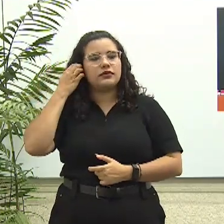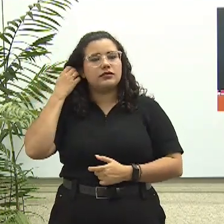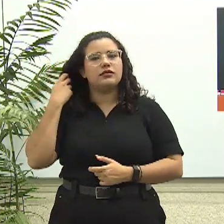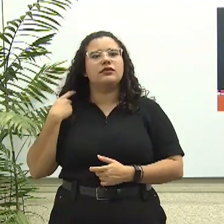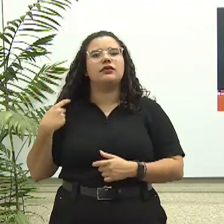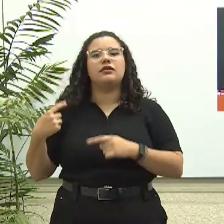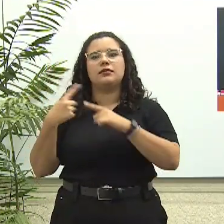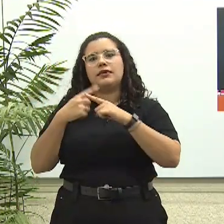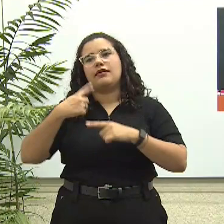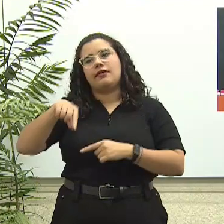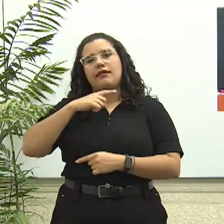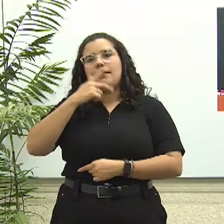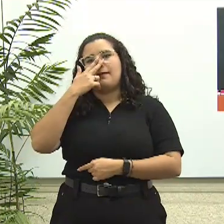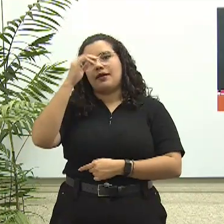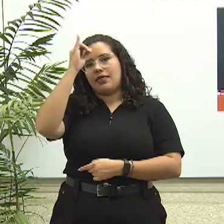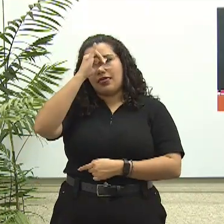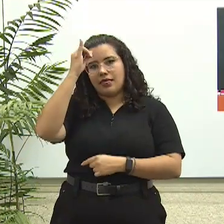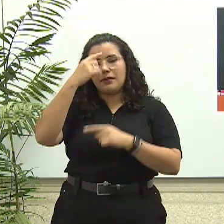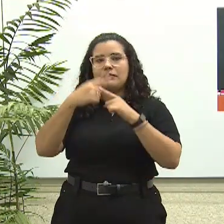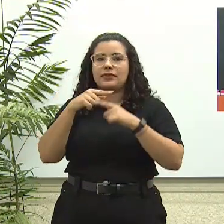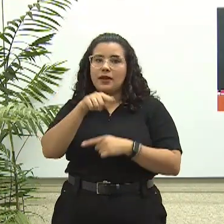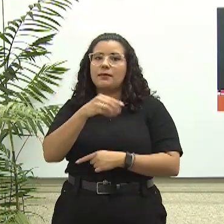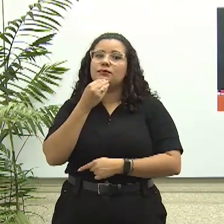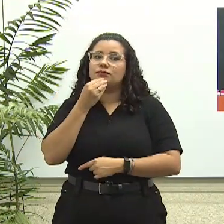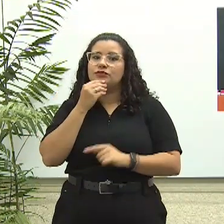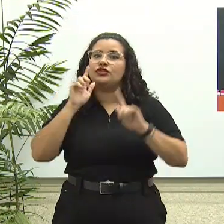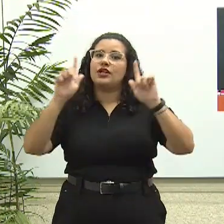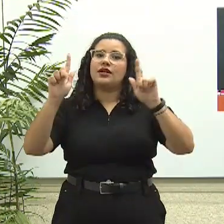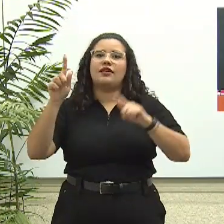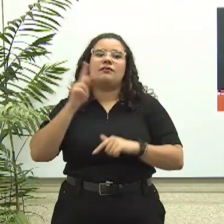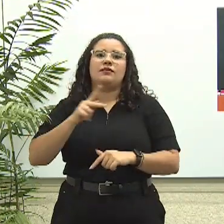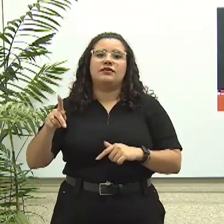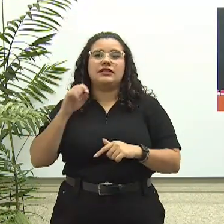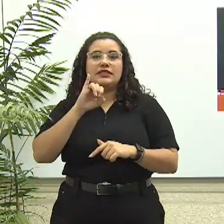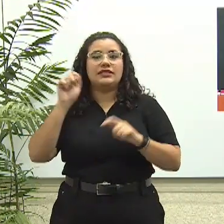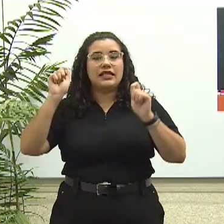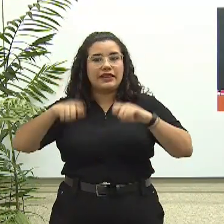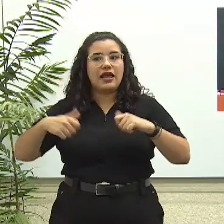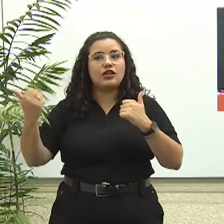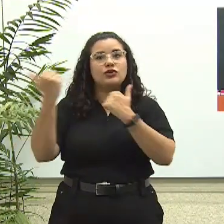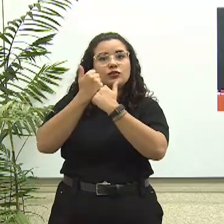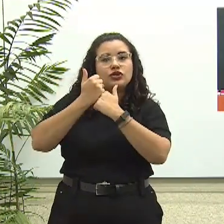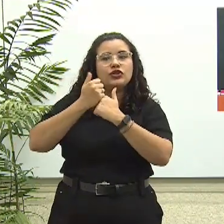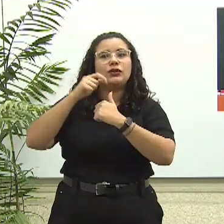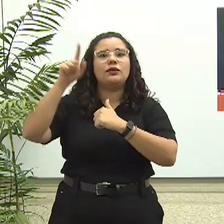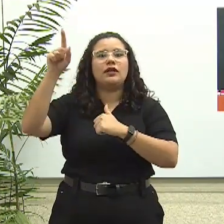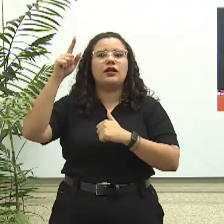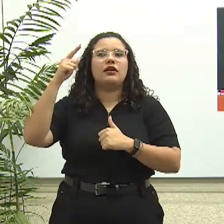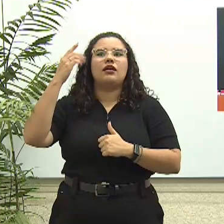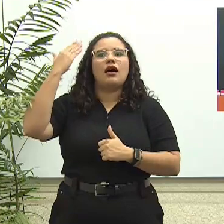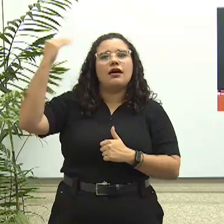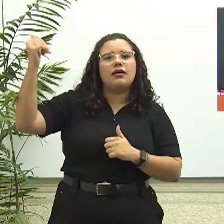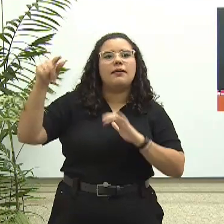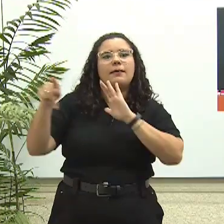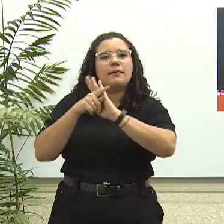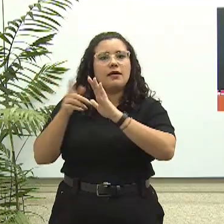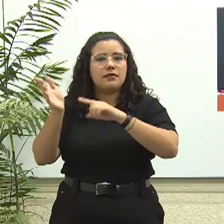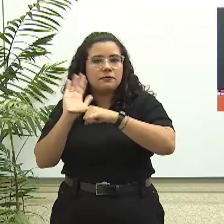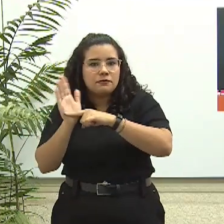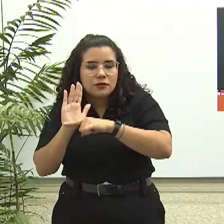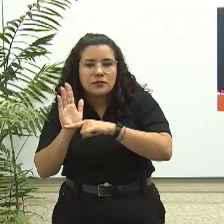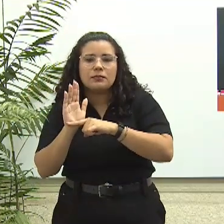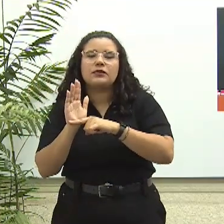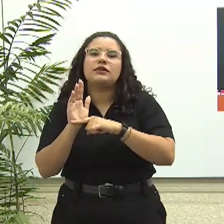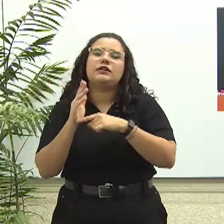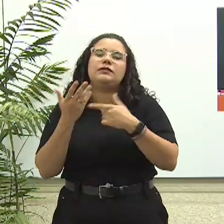porque a gente tá moscando porque era para ter uma greve de professores também porque se dá para substituir o ator no roteiro de um filme no não só no